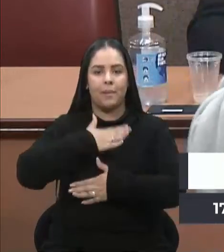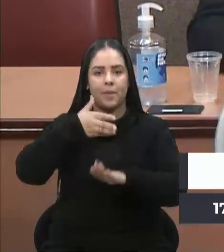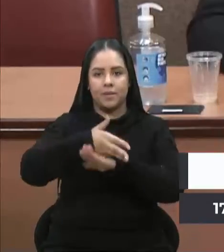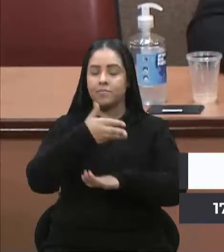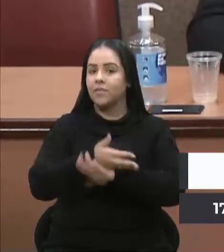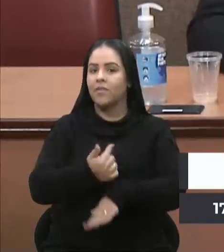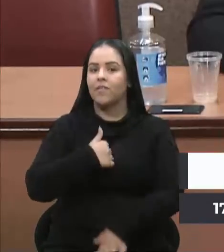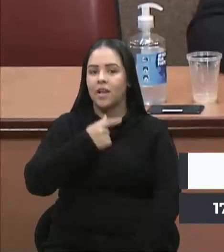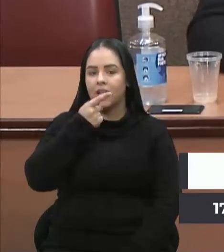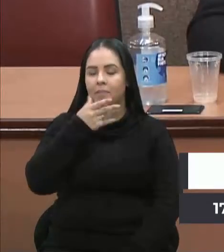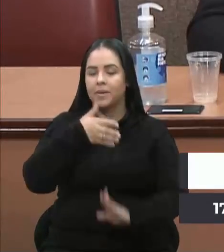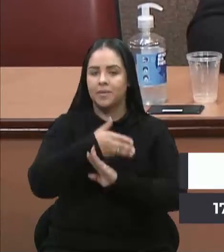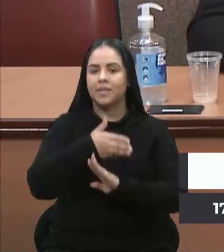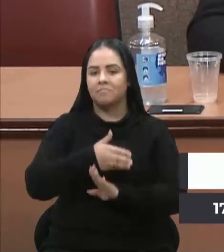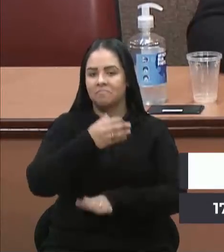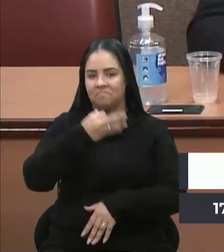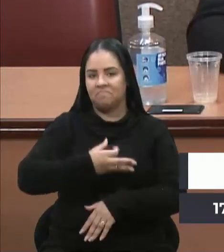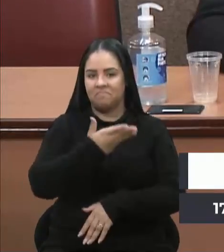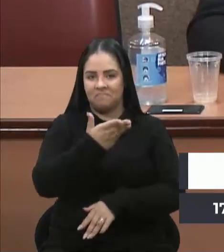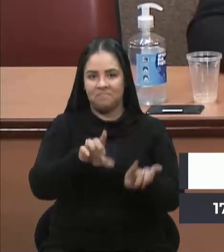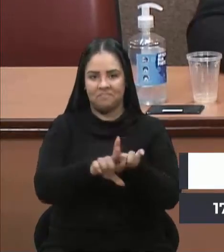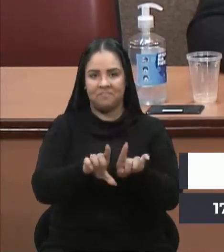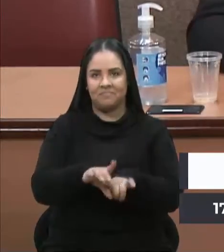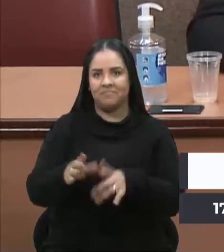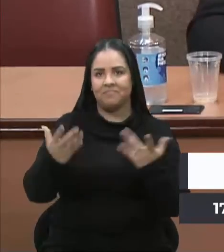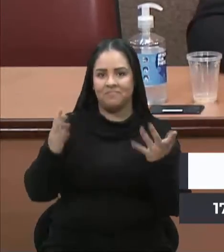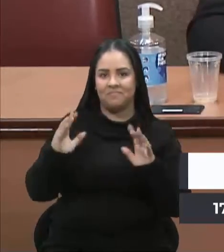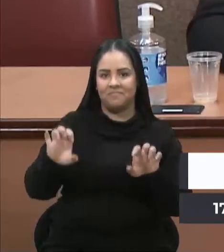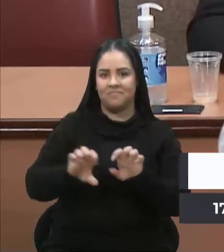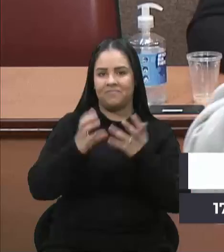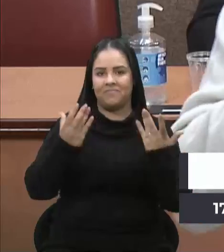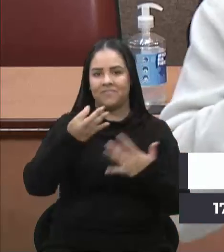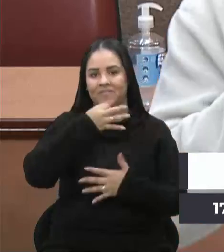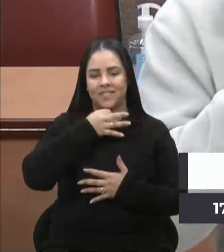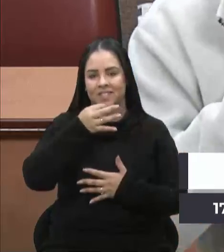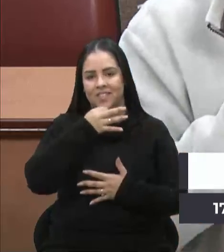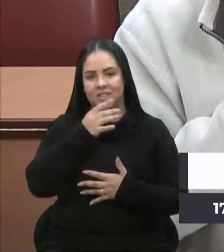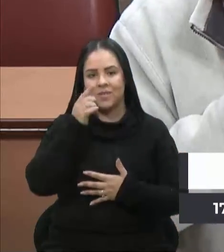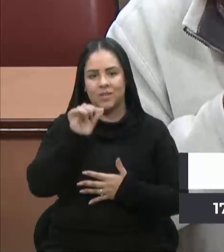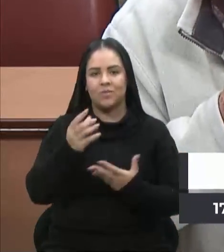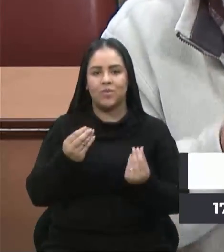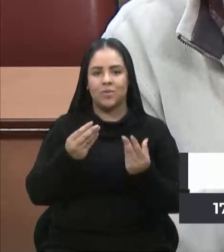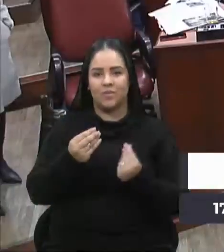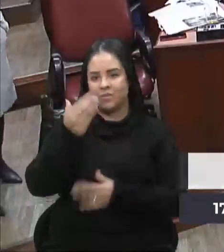presença e tenho certeza que o senhor confirmará sua parabéns pelo evento Caxias Ganhou muito com isso são muito obrigado